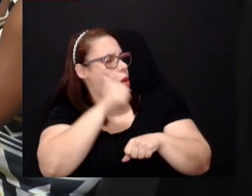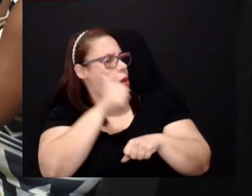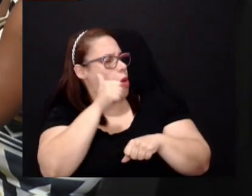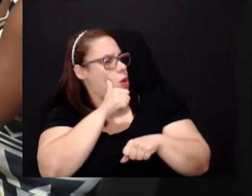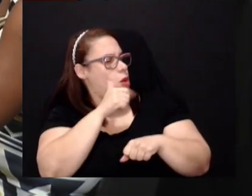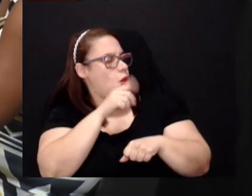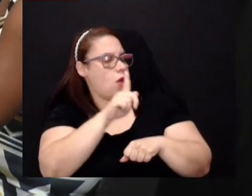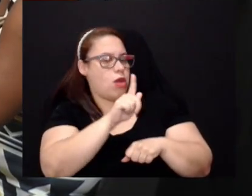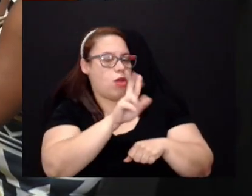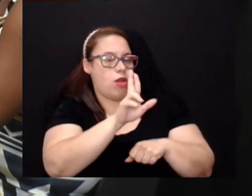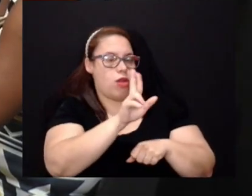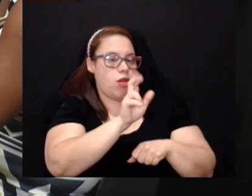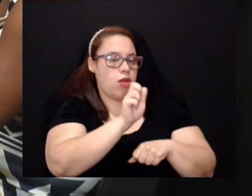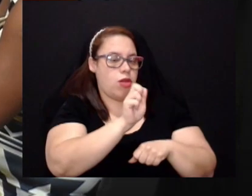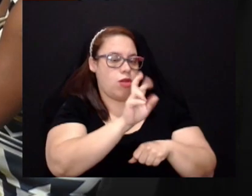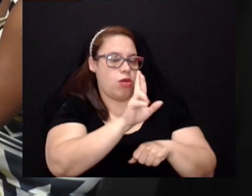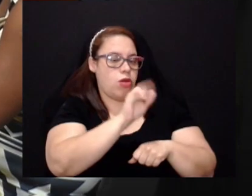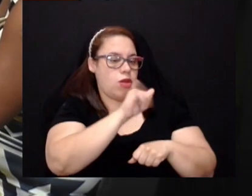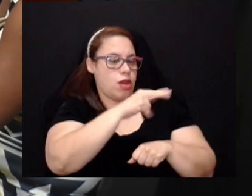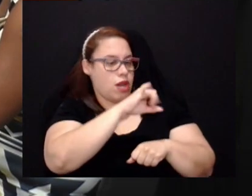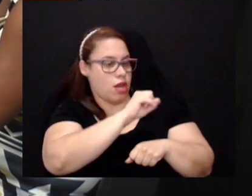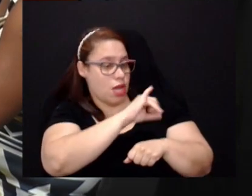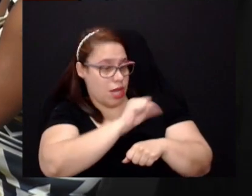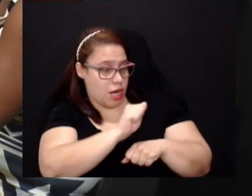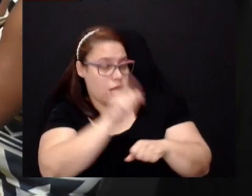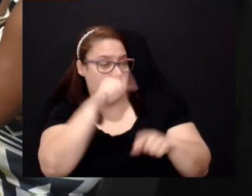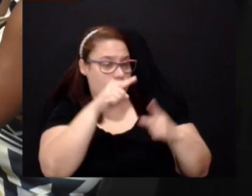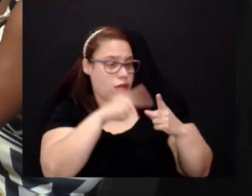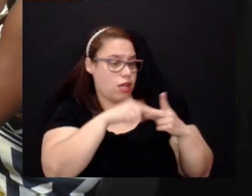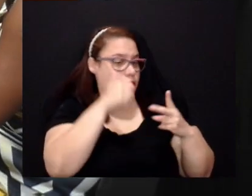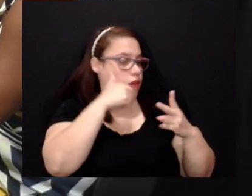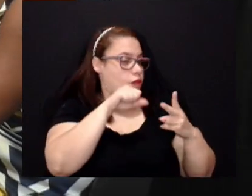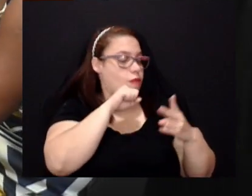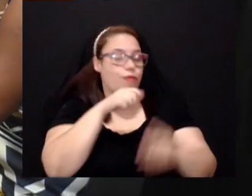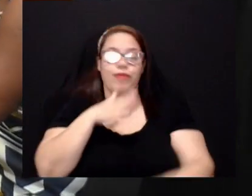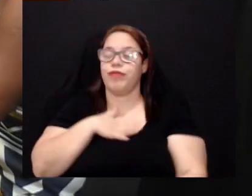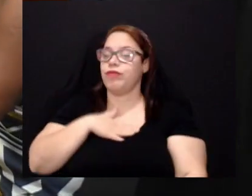que você é mãe. Fala um pouquinho pra gente. Sou mãe de pet.